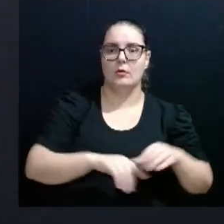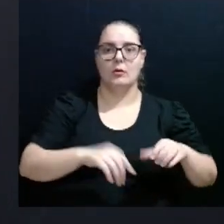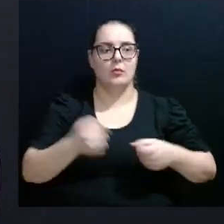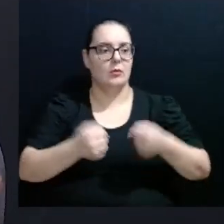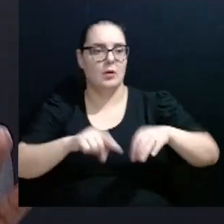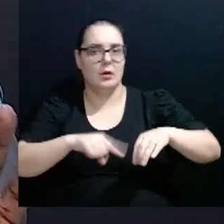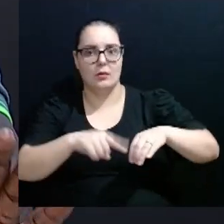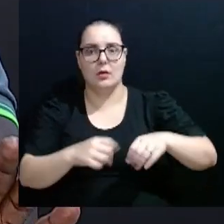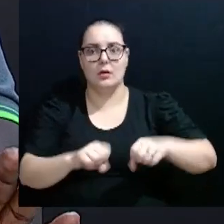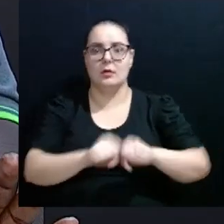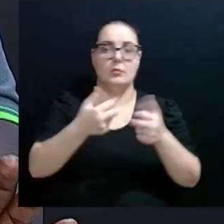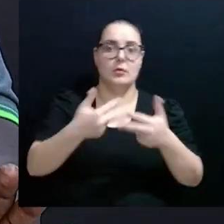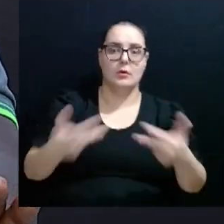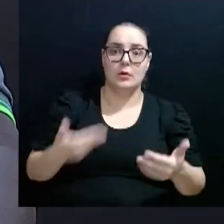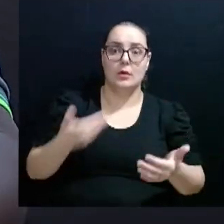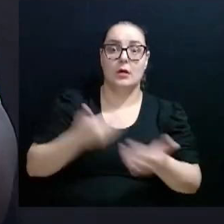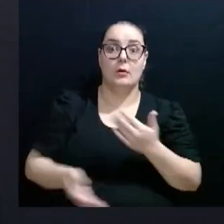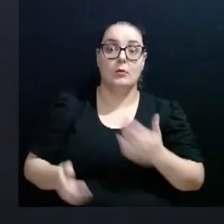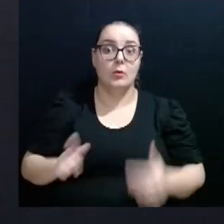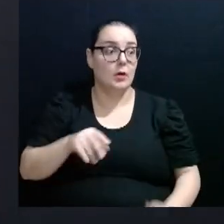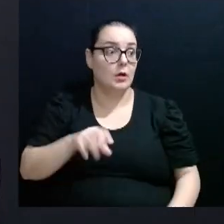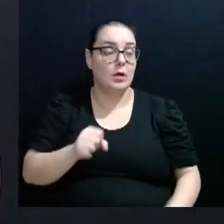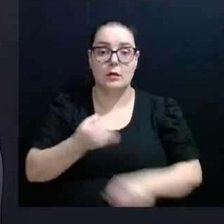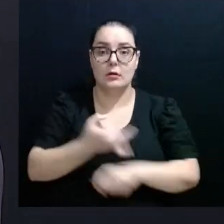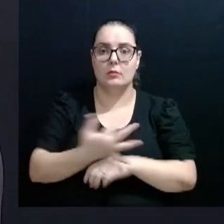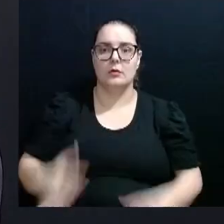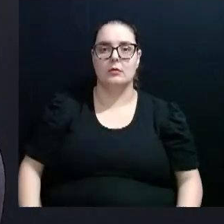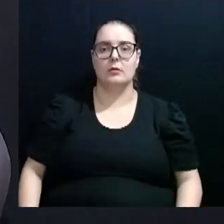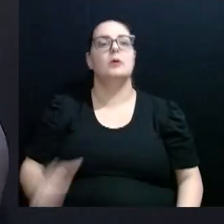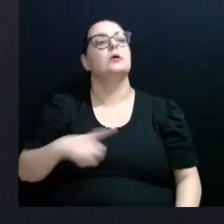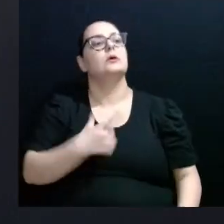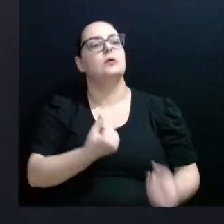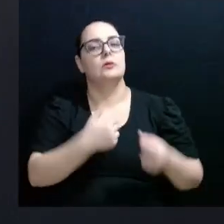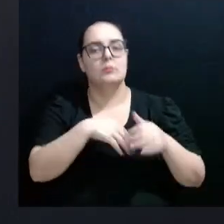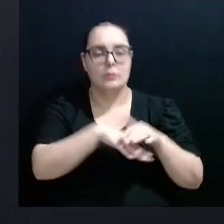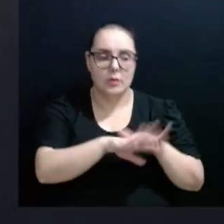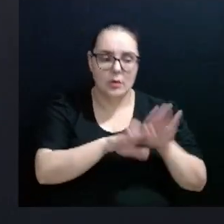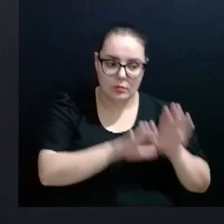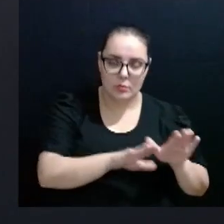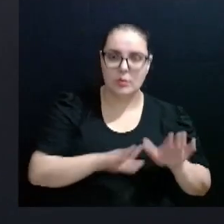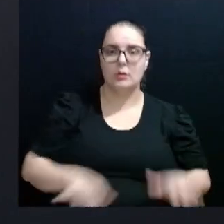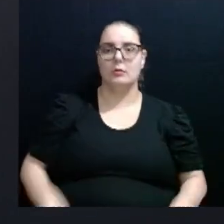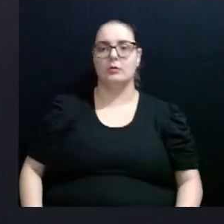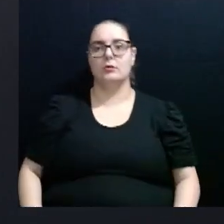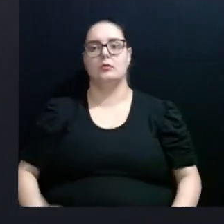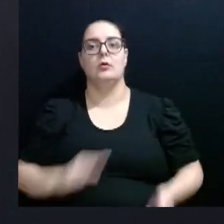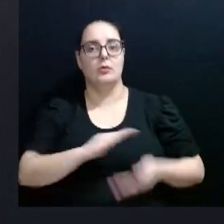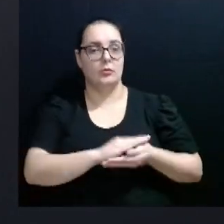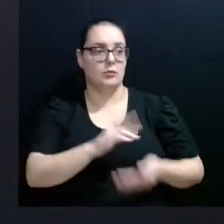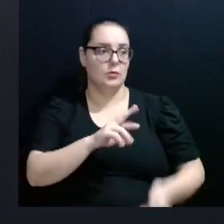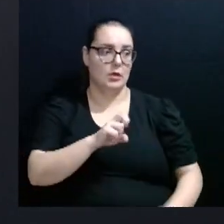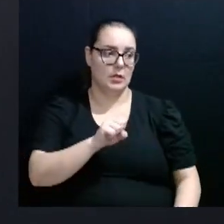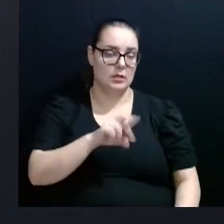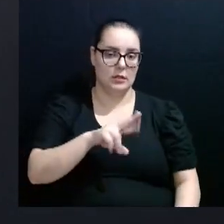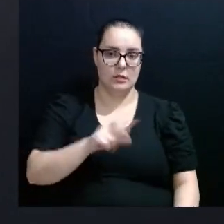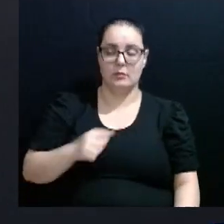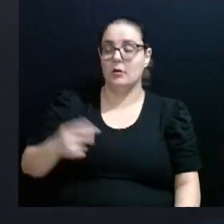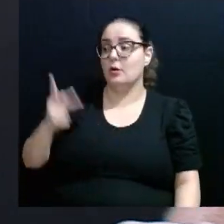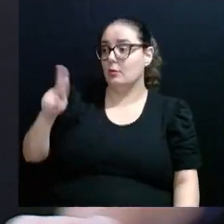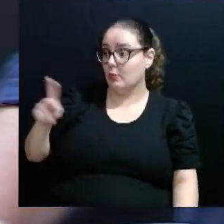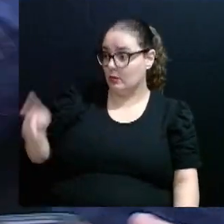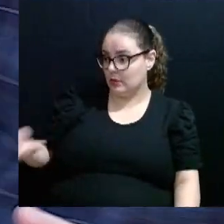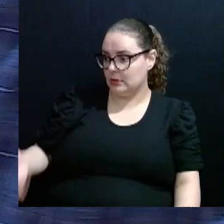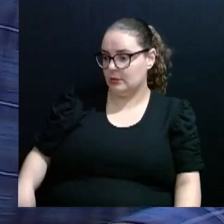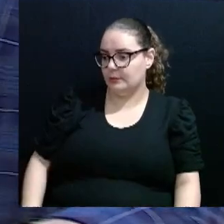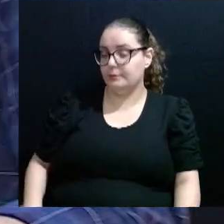coisa, acabou o gás à madrugada, você tem um dinheirinho lá que é do seu fundo de reserva. E o professor, e essa reserva